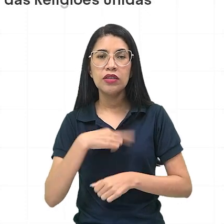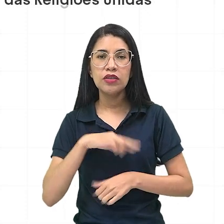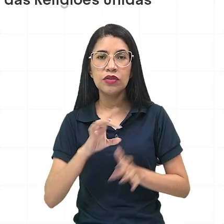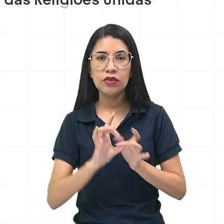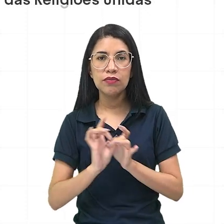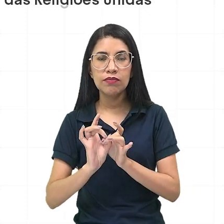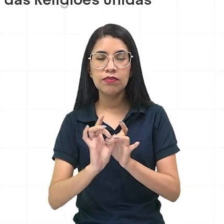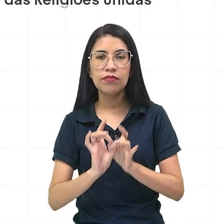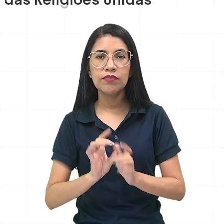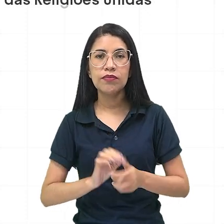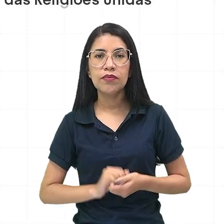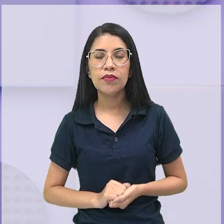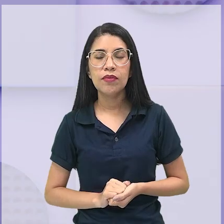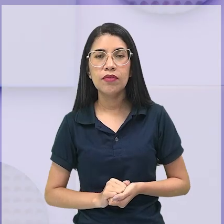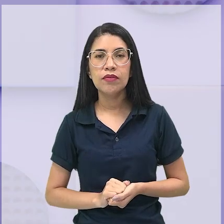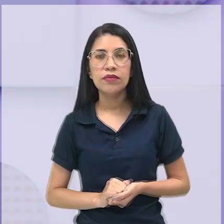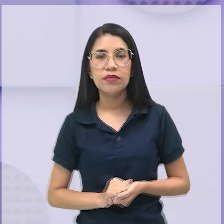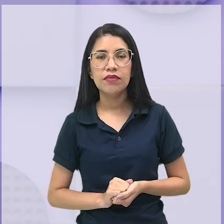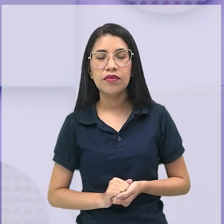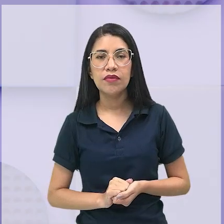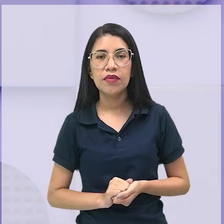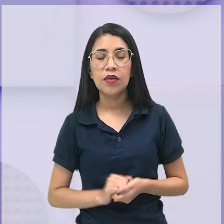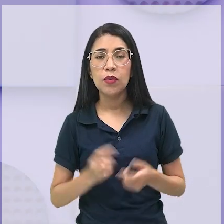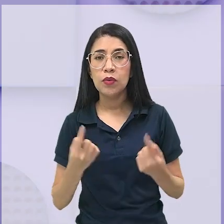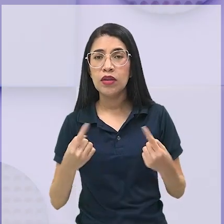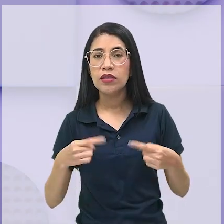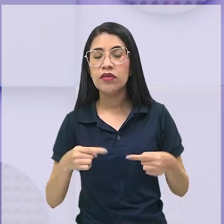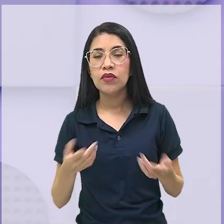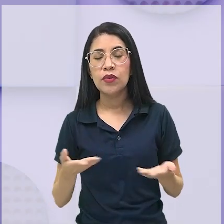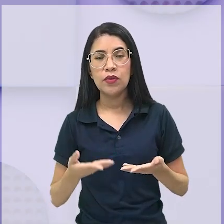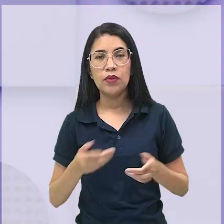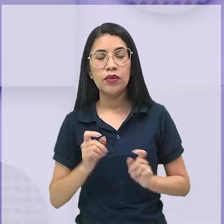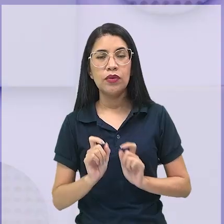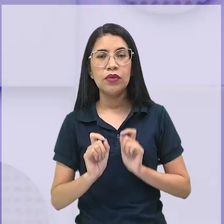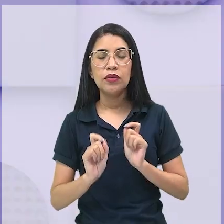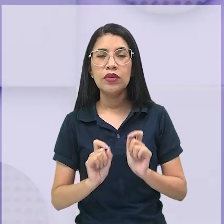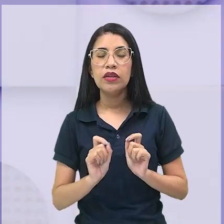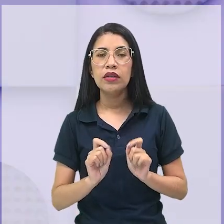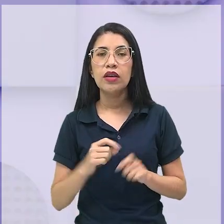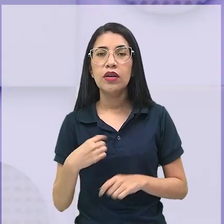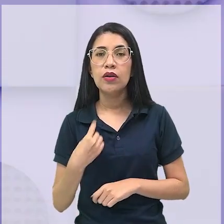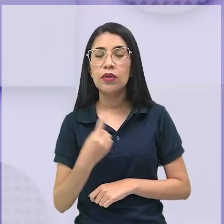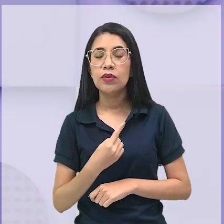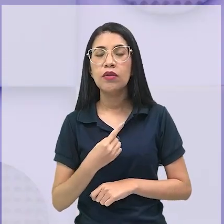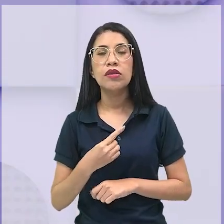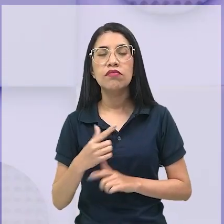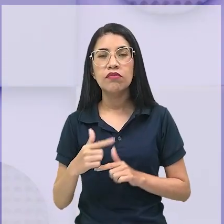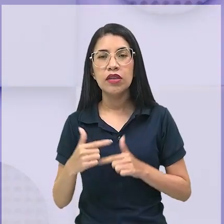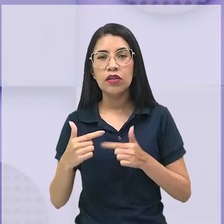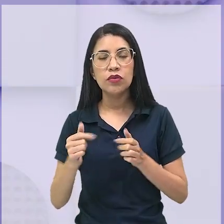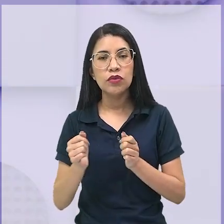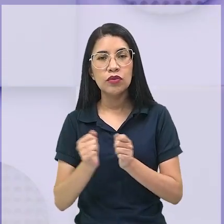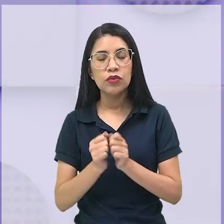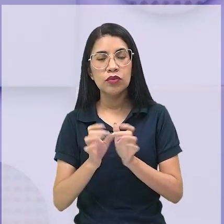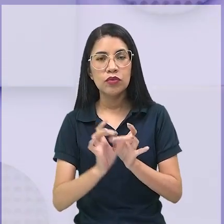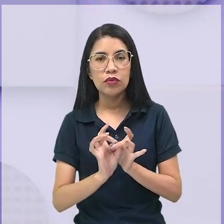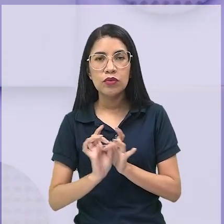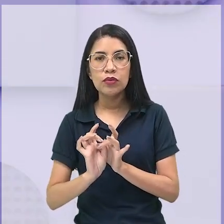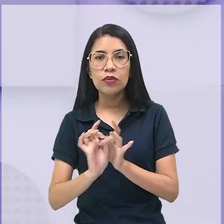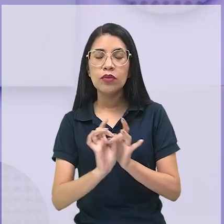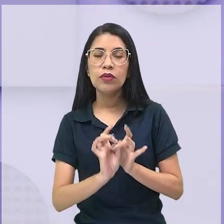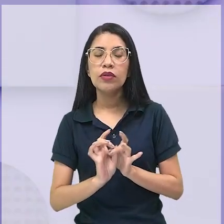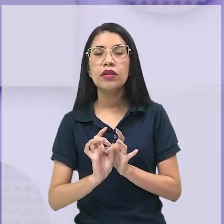Unidas. Este é o desafio de hoje, né? Nós fazermos uma grande união que